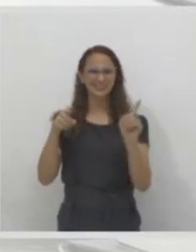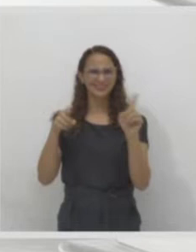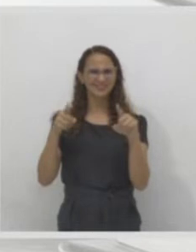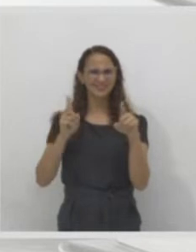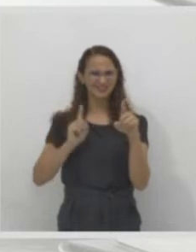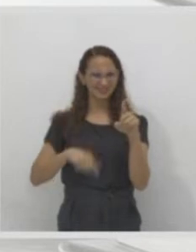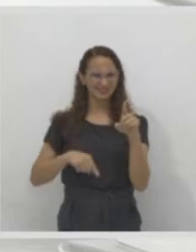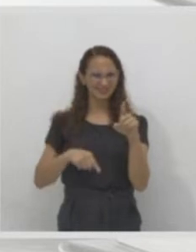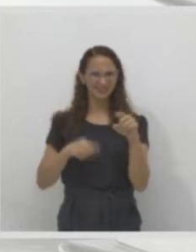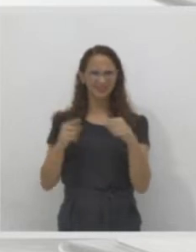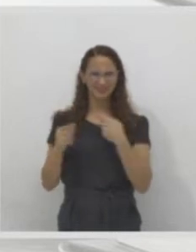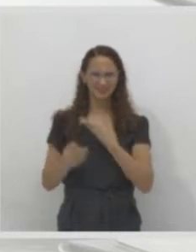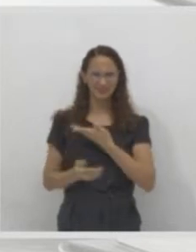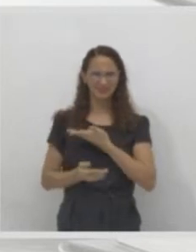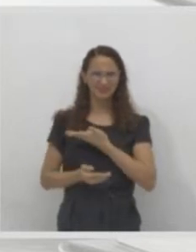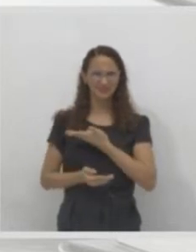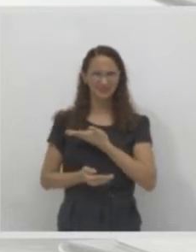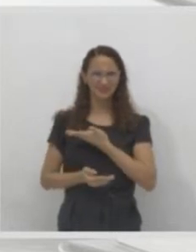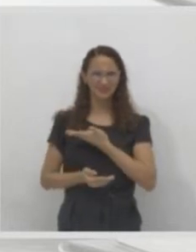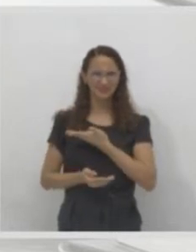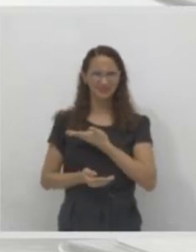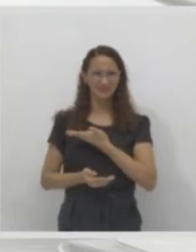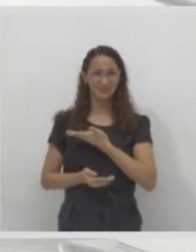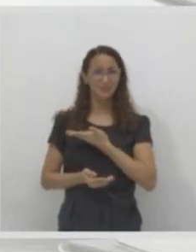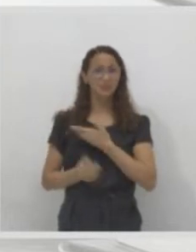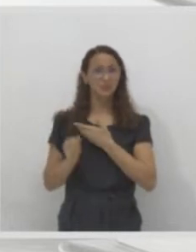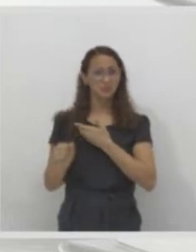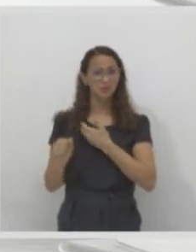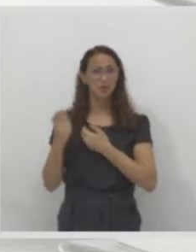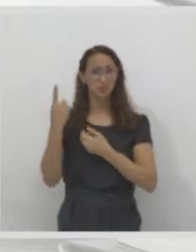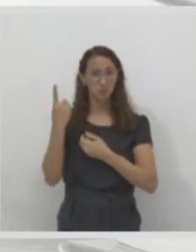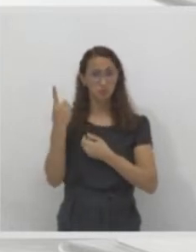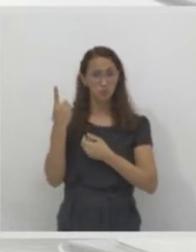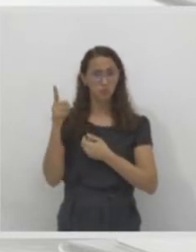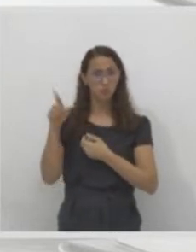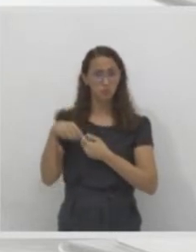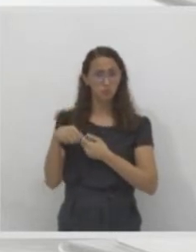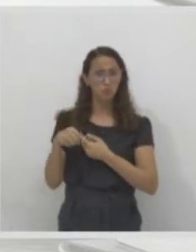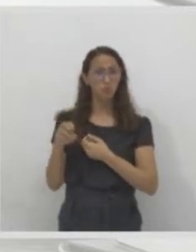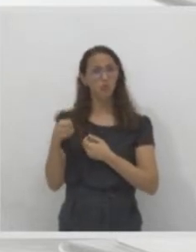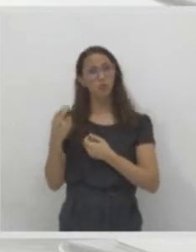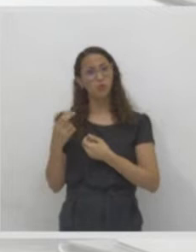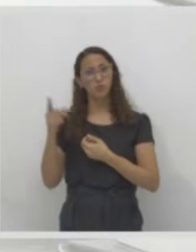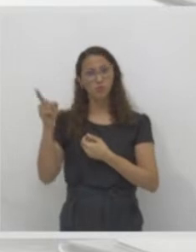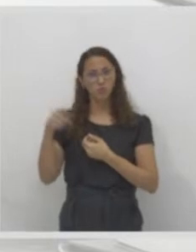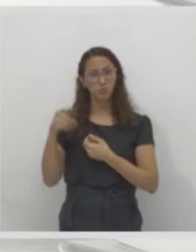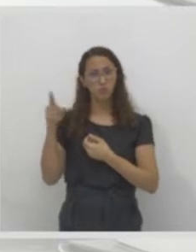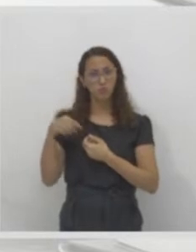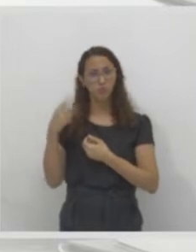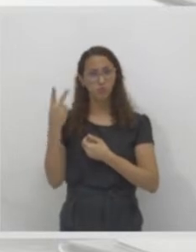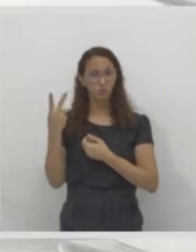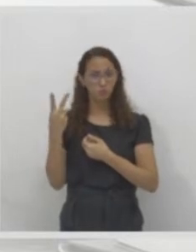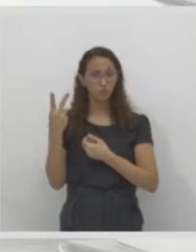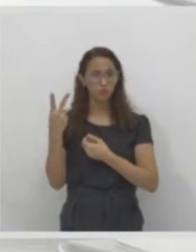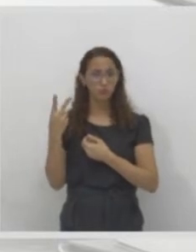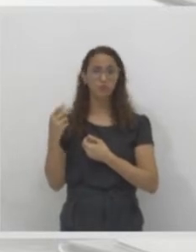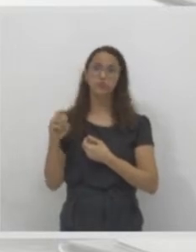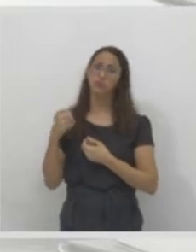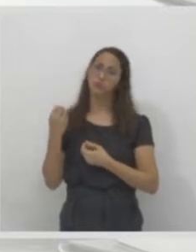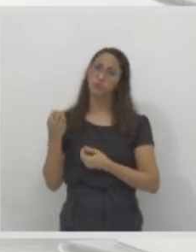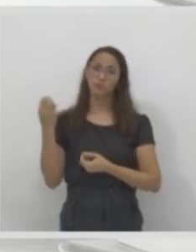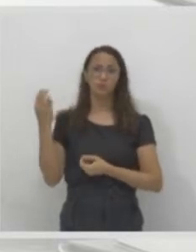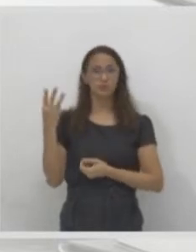e que às vezes apresenta um risco, outras vezes 2 riscos, outras vezes